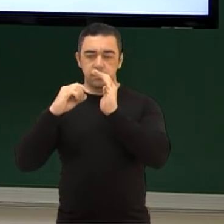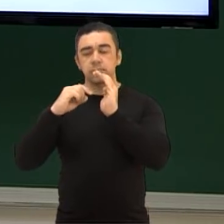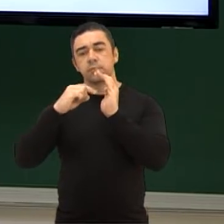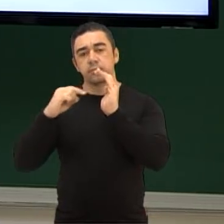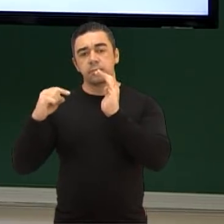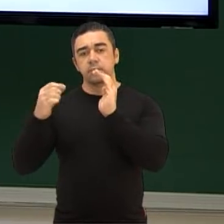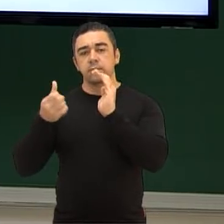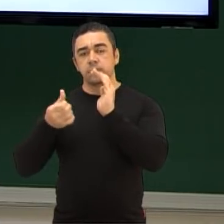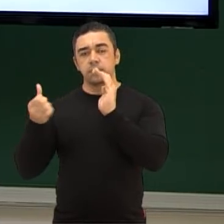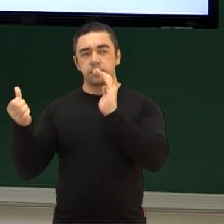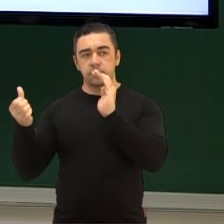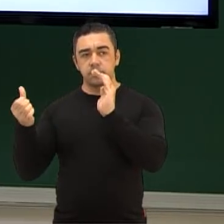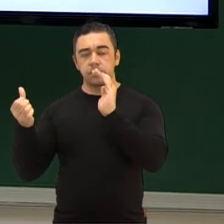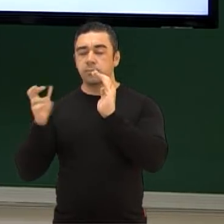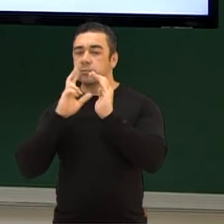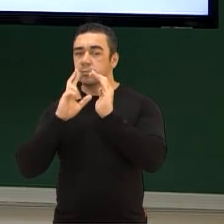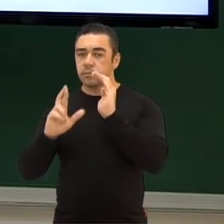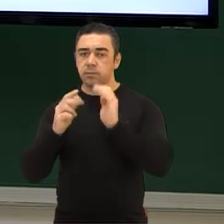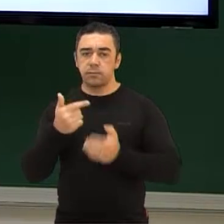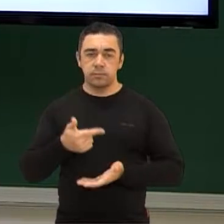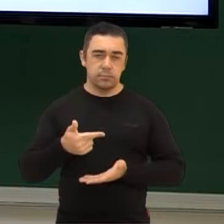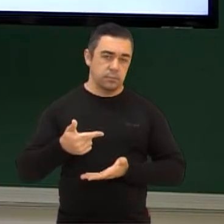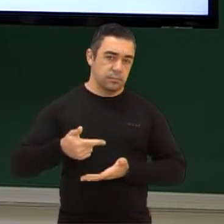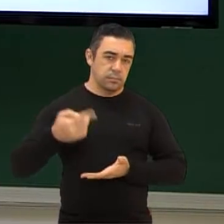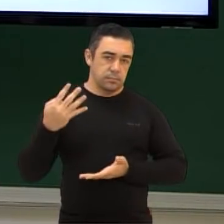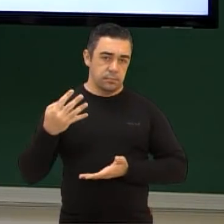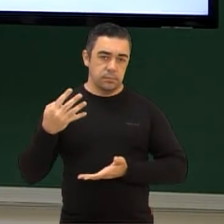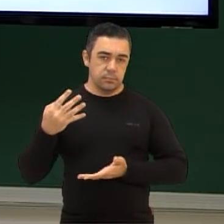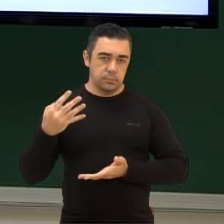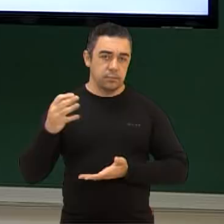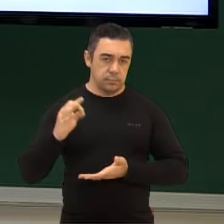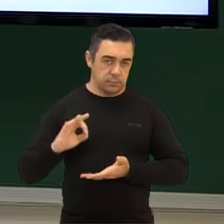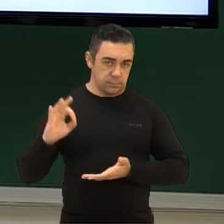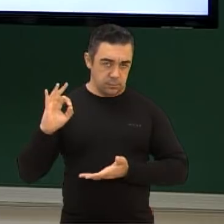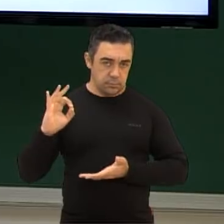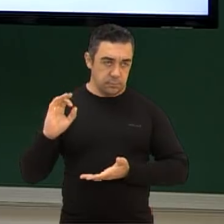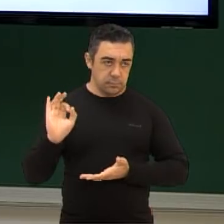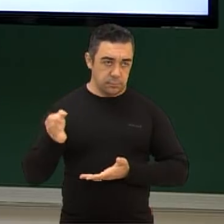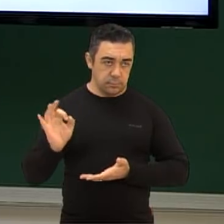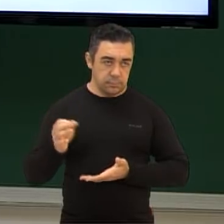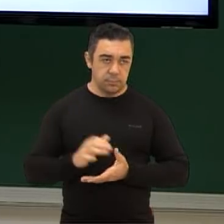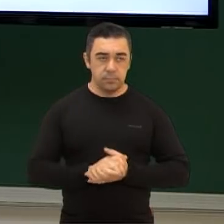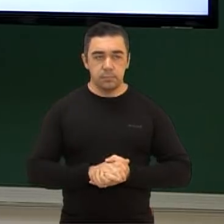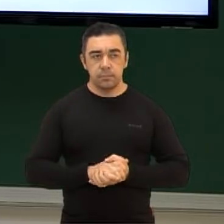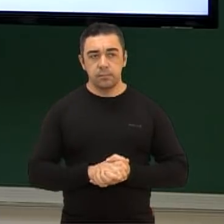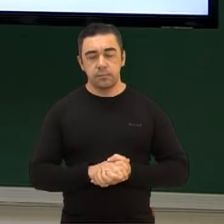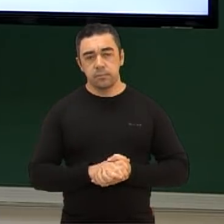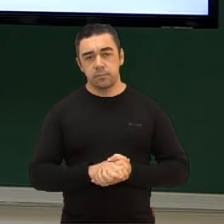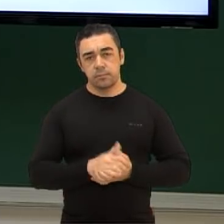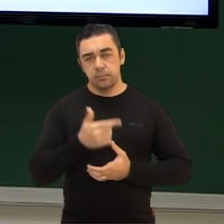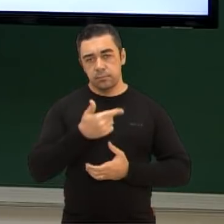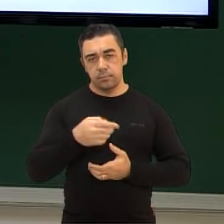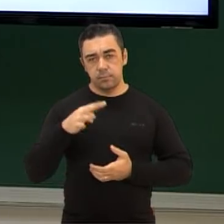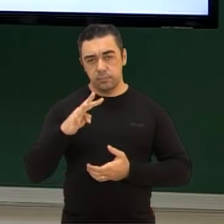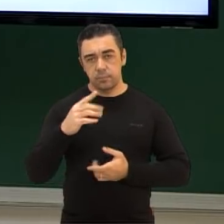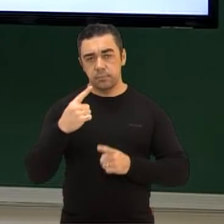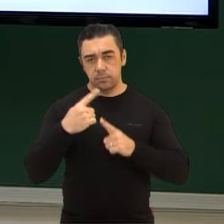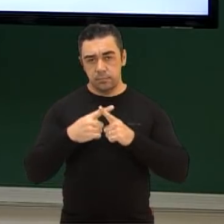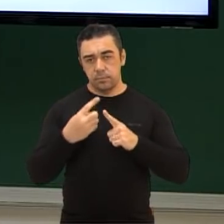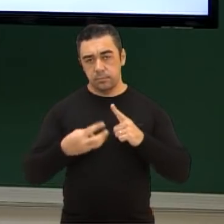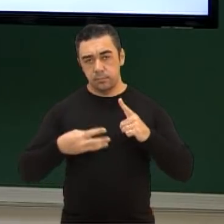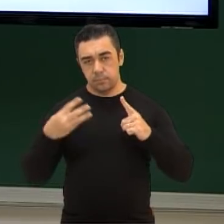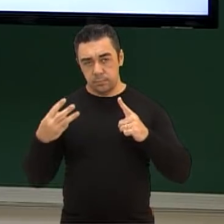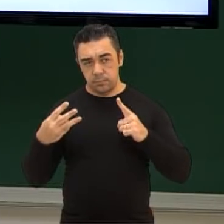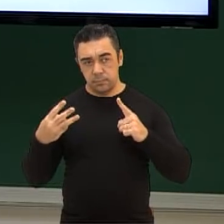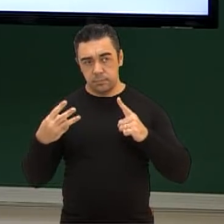menos 66, nós temos que é 24 graus. E 24 graus vezes 3, nós temos